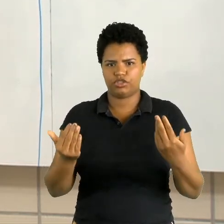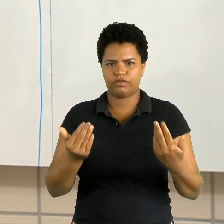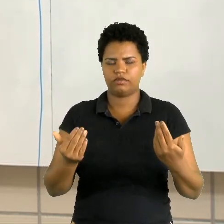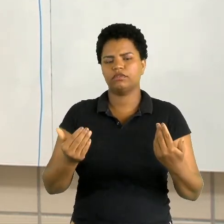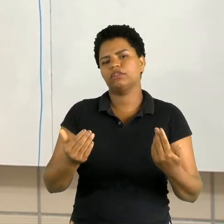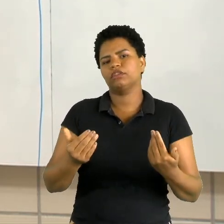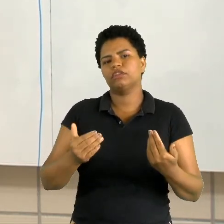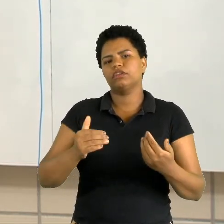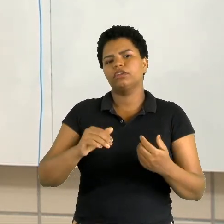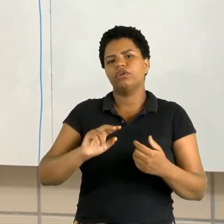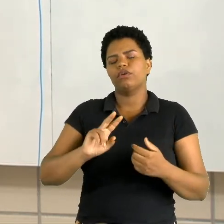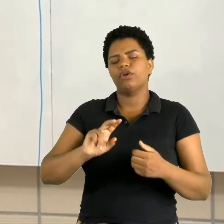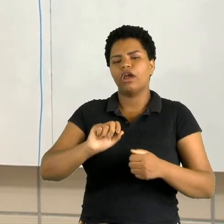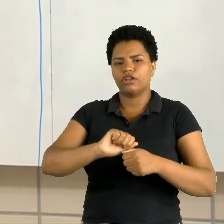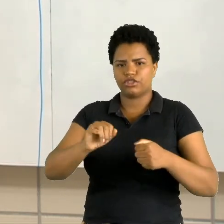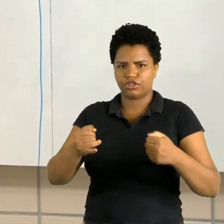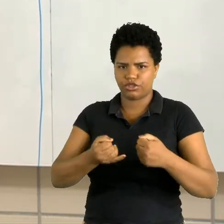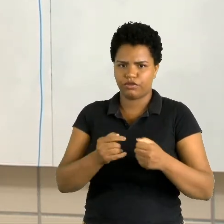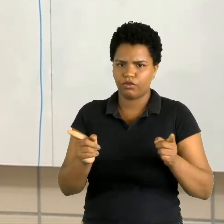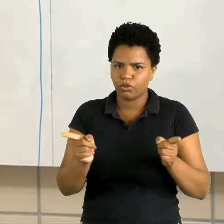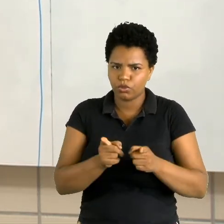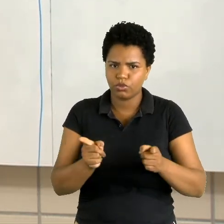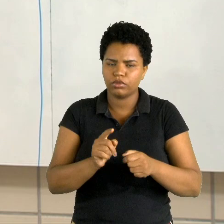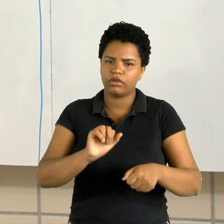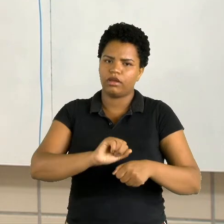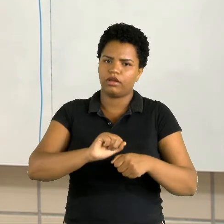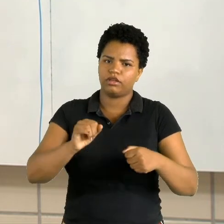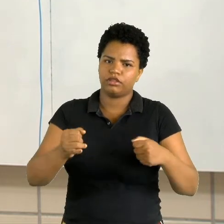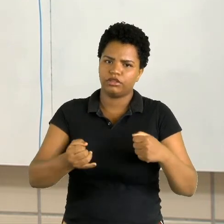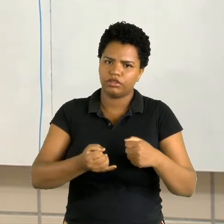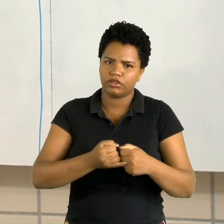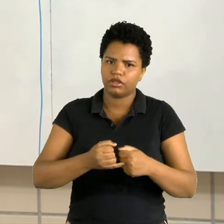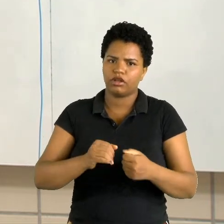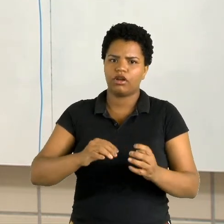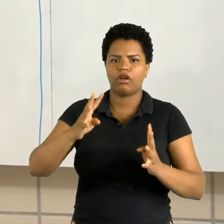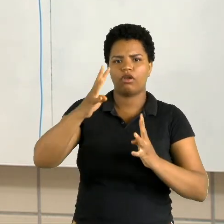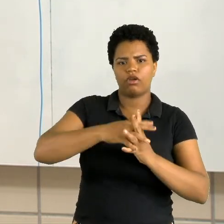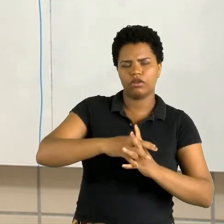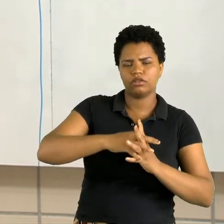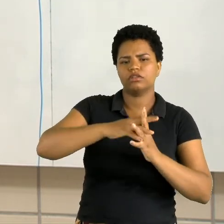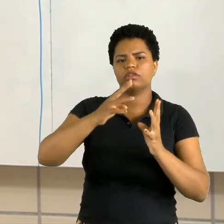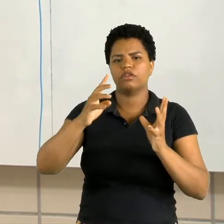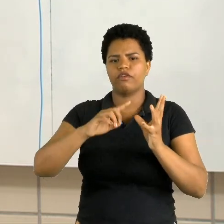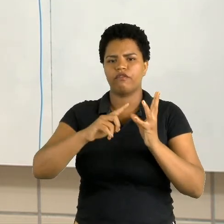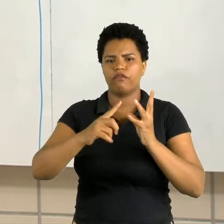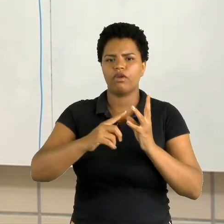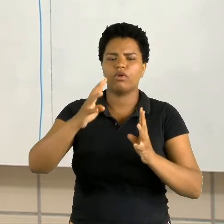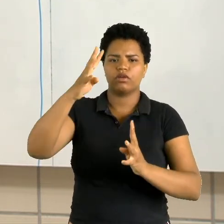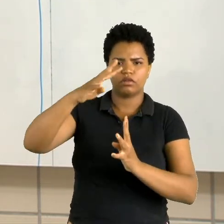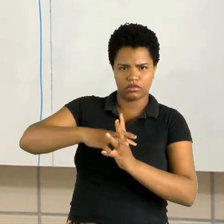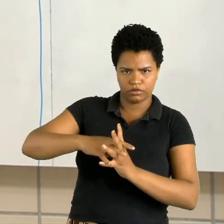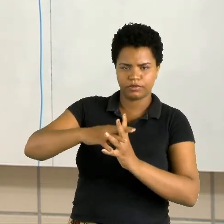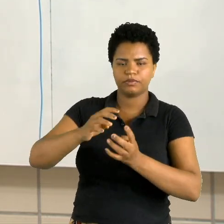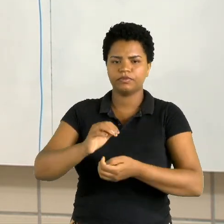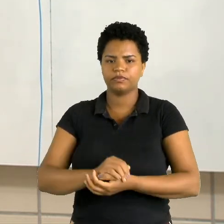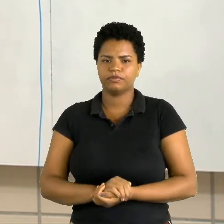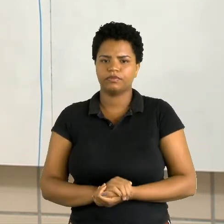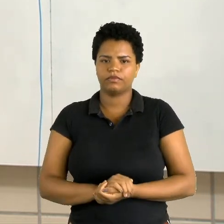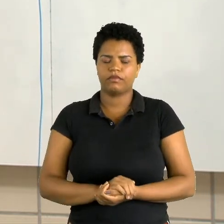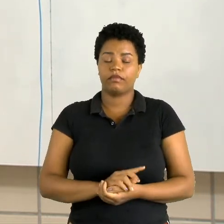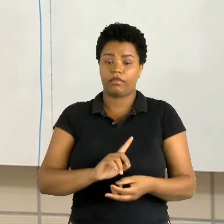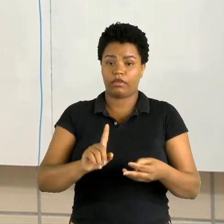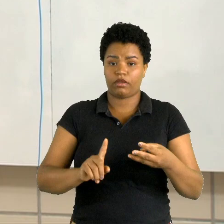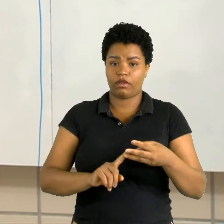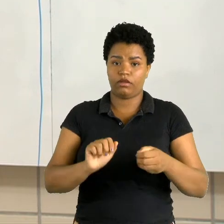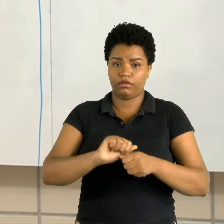curtos. A gente já viu quando o adjetivo termina em consonant, vowel consonant, que é o CVC. A gente já viu quando os